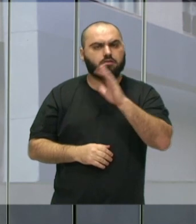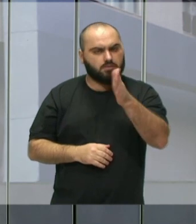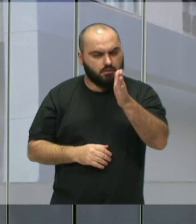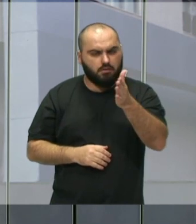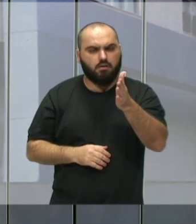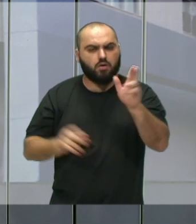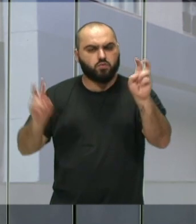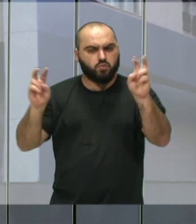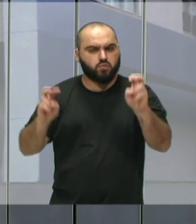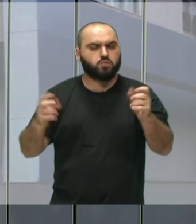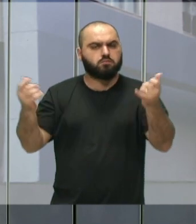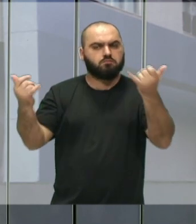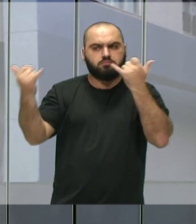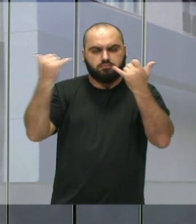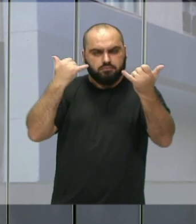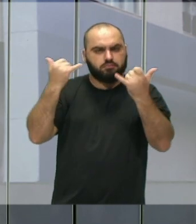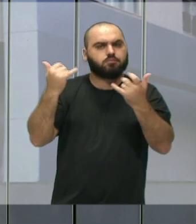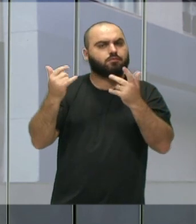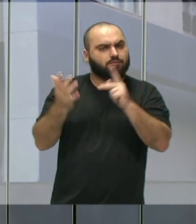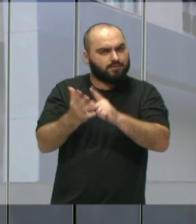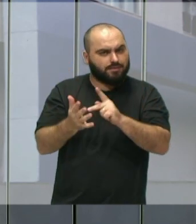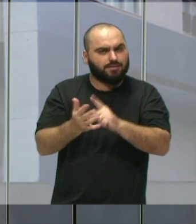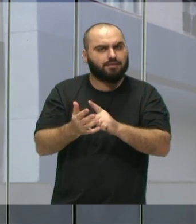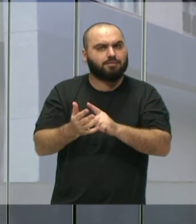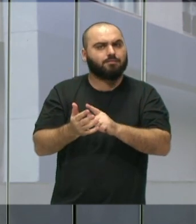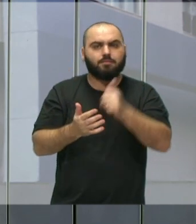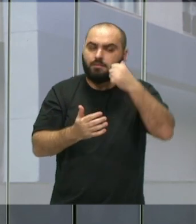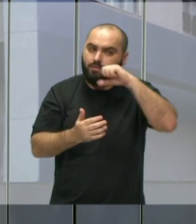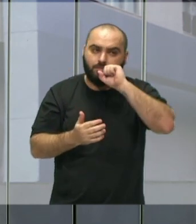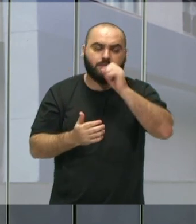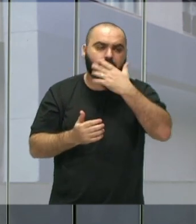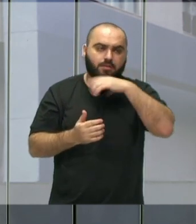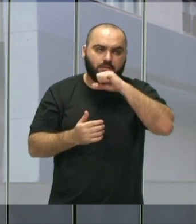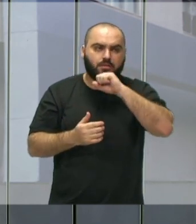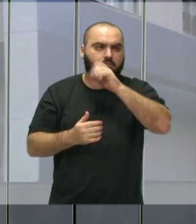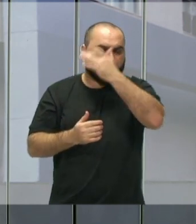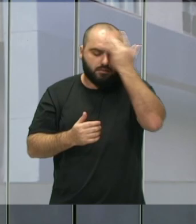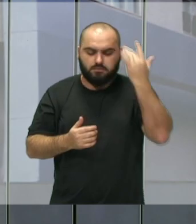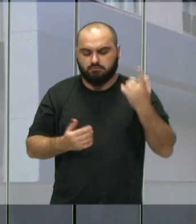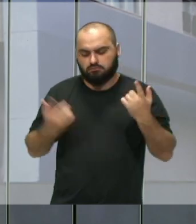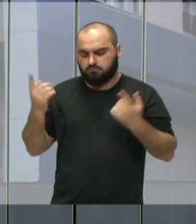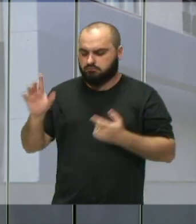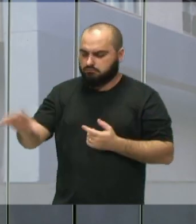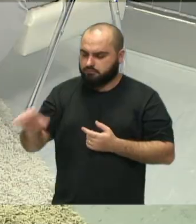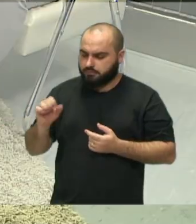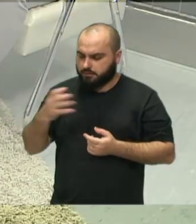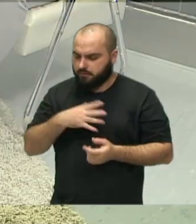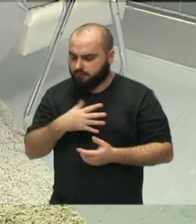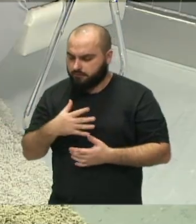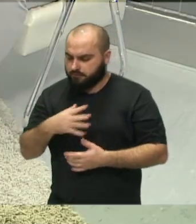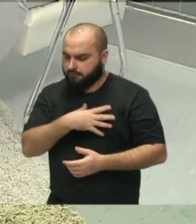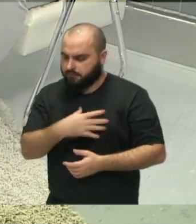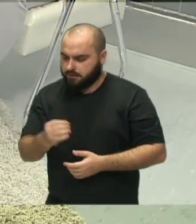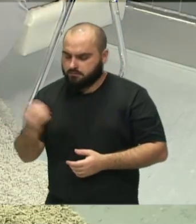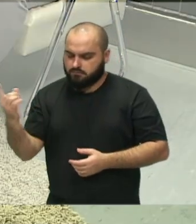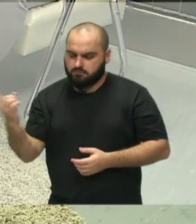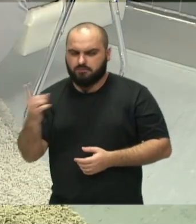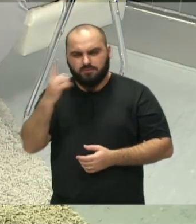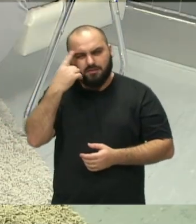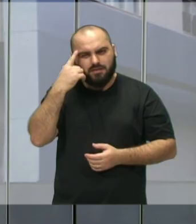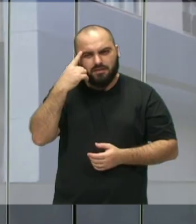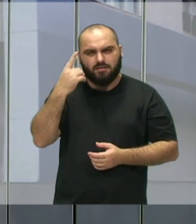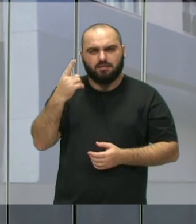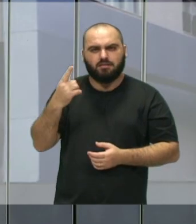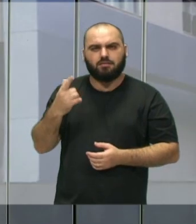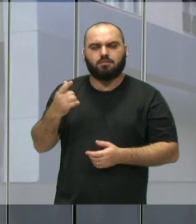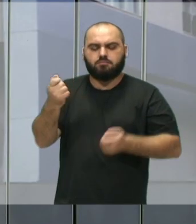Maurício? Infelizmente, de pais até sendo questionados. Então pensa que situação difícil, né? Você está descendo ali com o seu